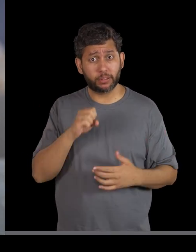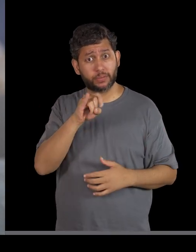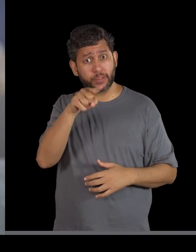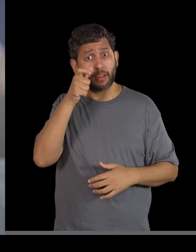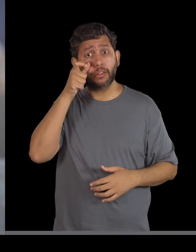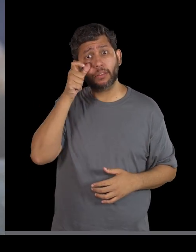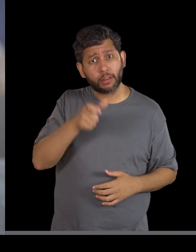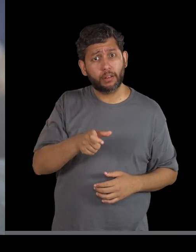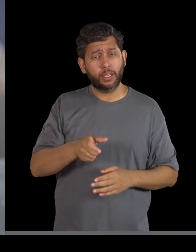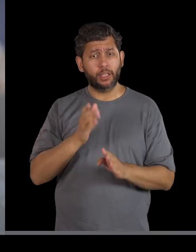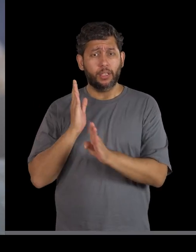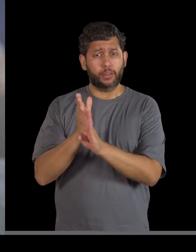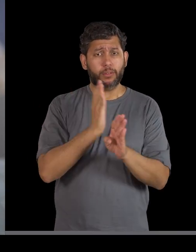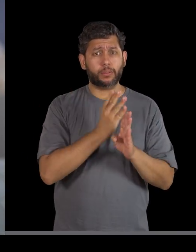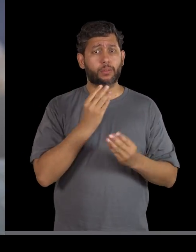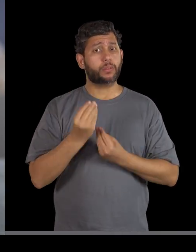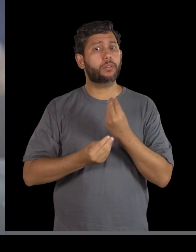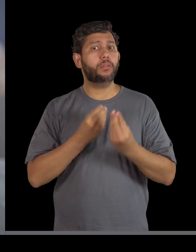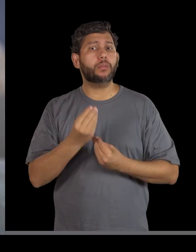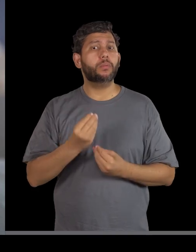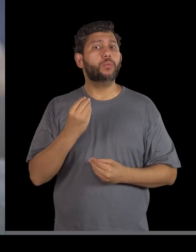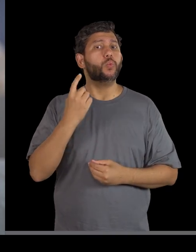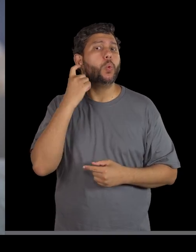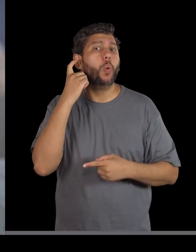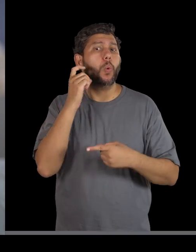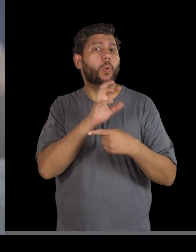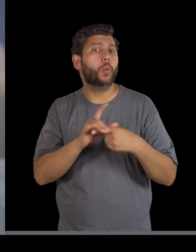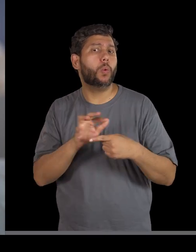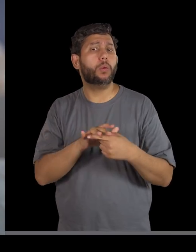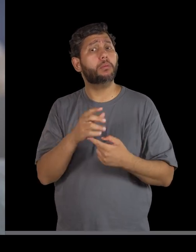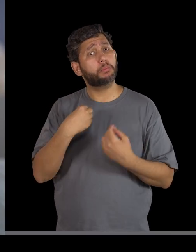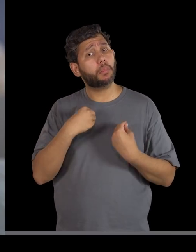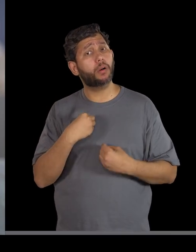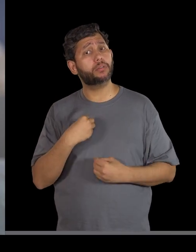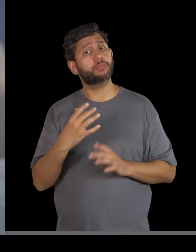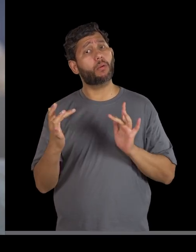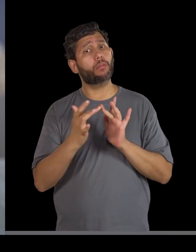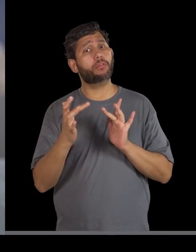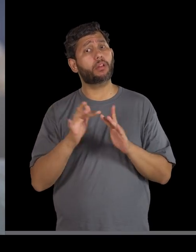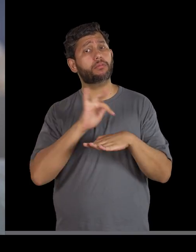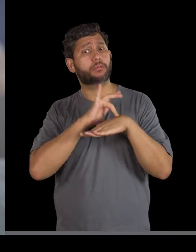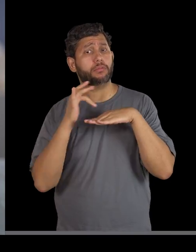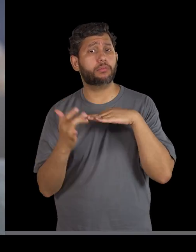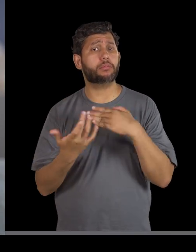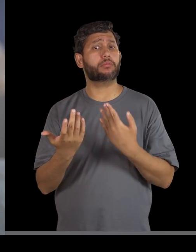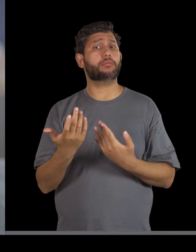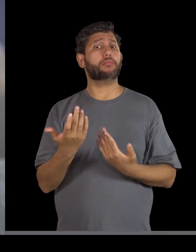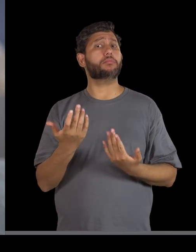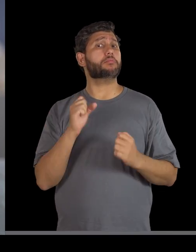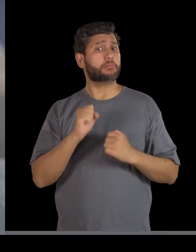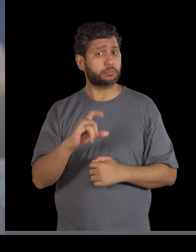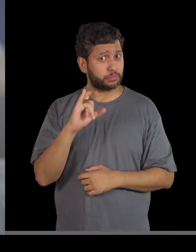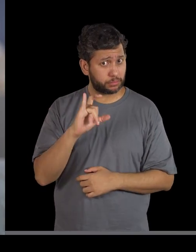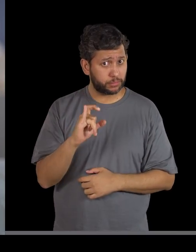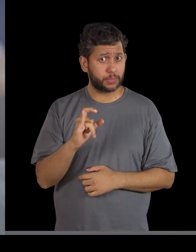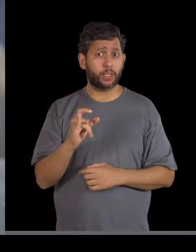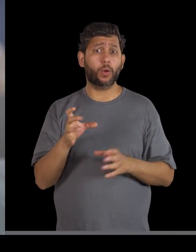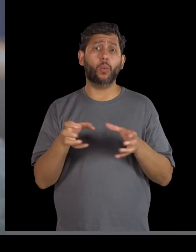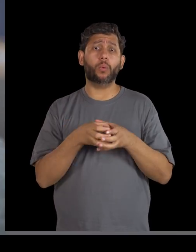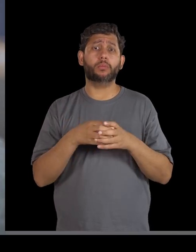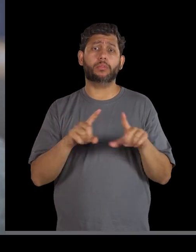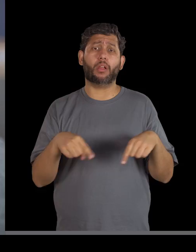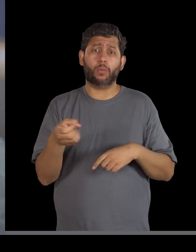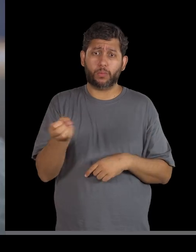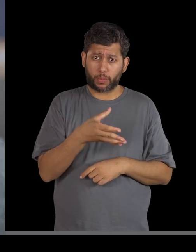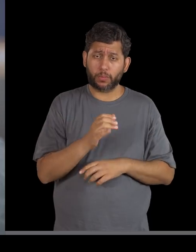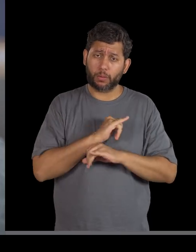Então, se você tiver interesse, fica de olho no meu Instagram, nas minhas redes sociais, que eu tô sempre anunciando novas turmas.